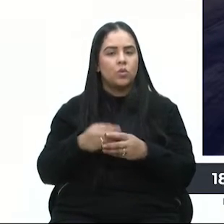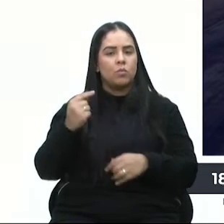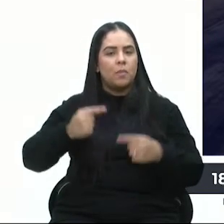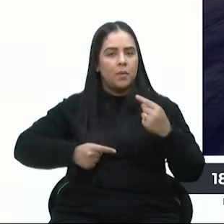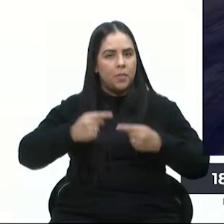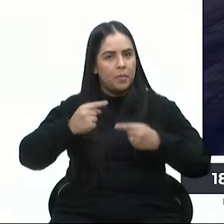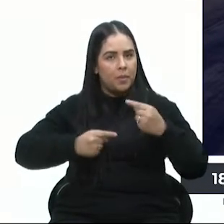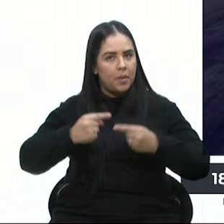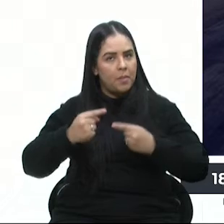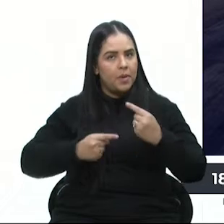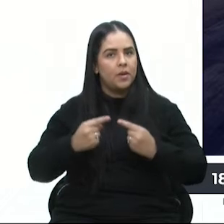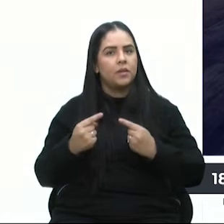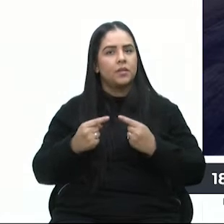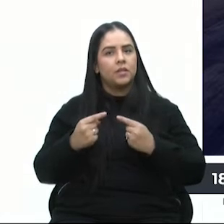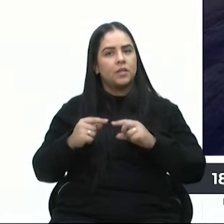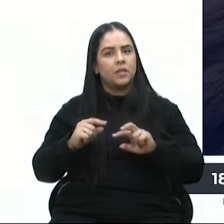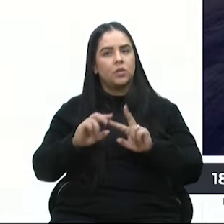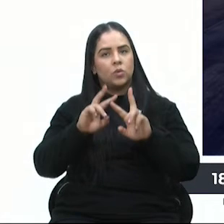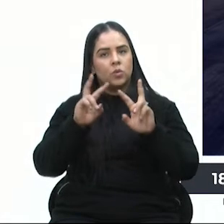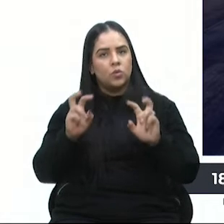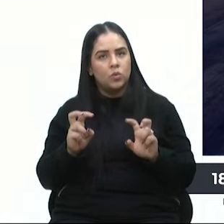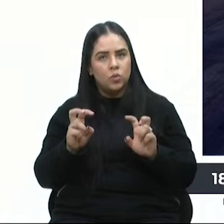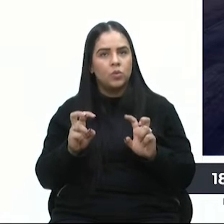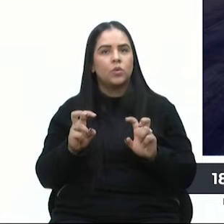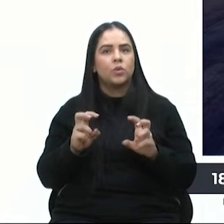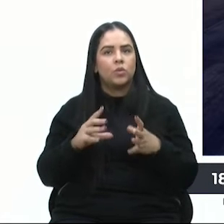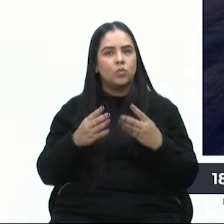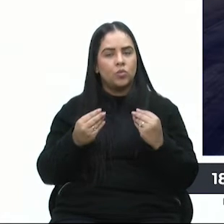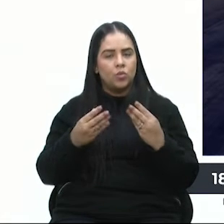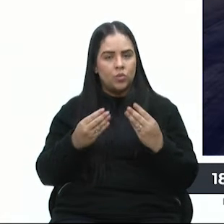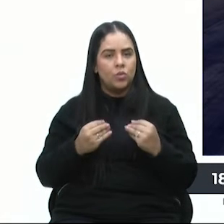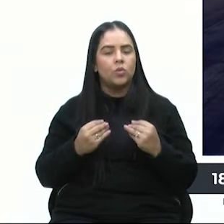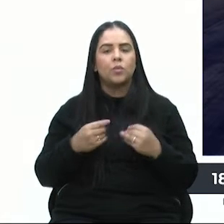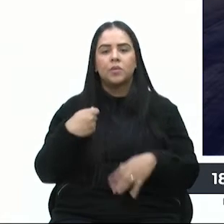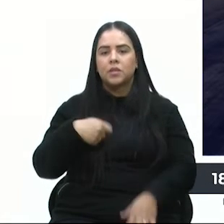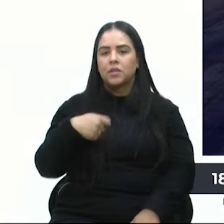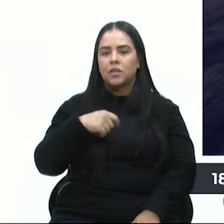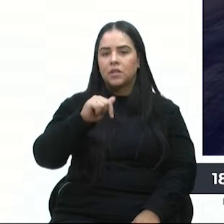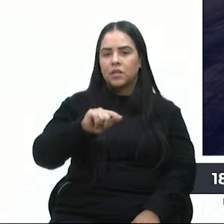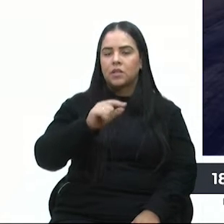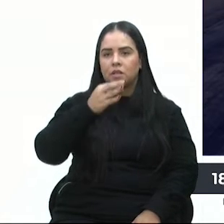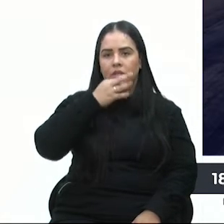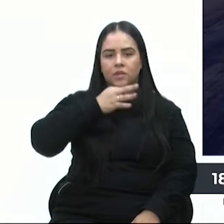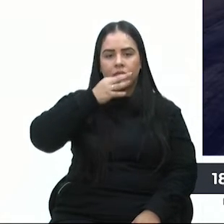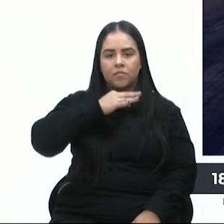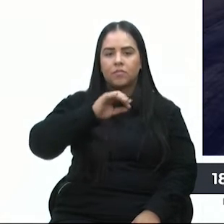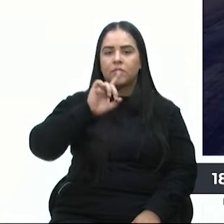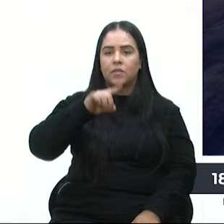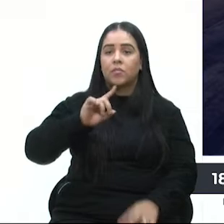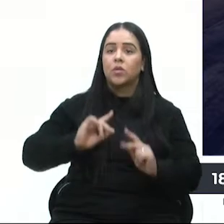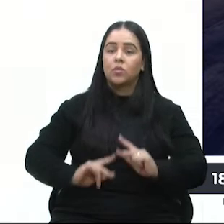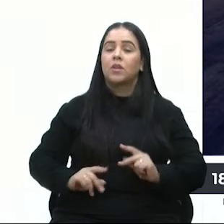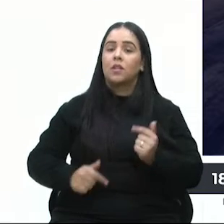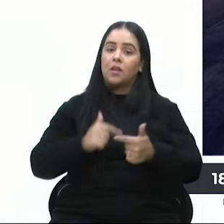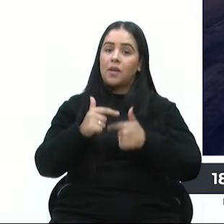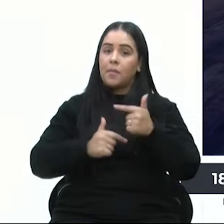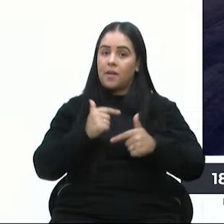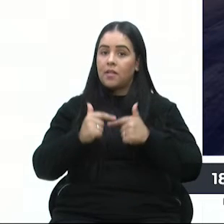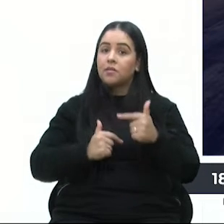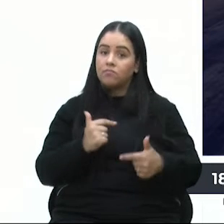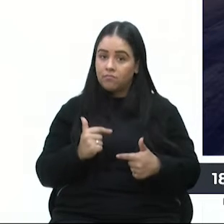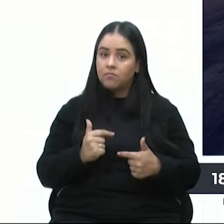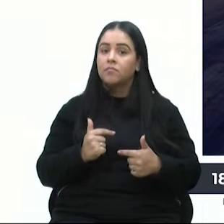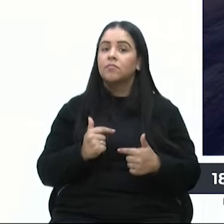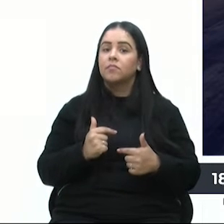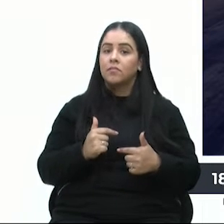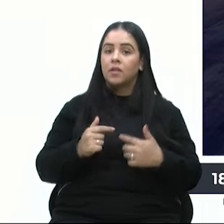discutindo este espaço que há muito tempo precisa em Caxias do Sul é o pessoal trabalhador. Pessoal que